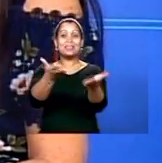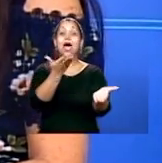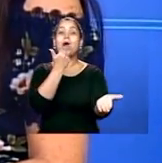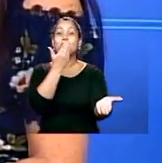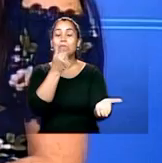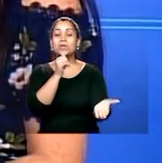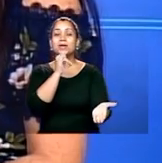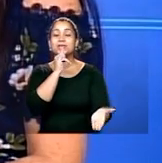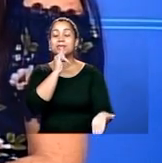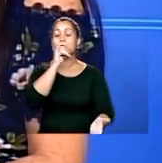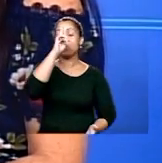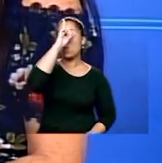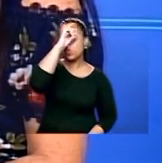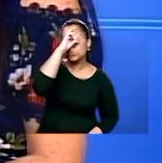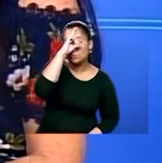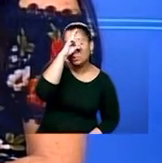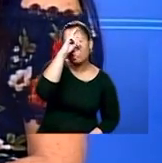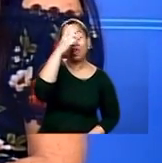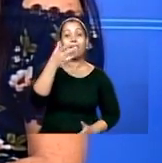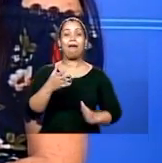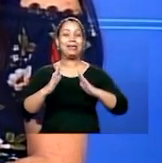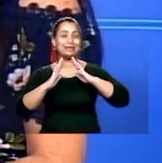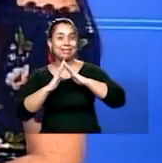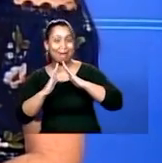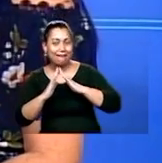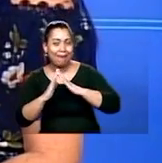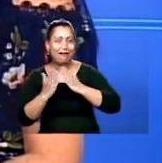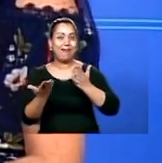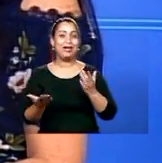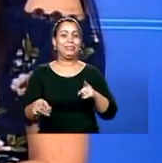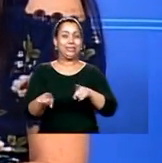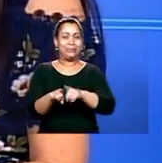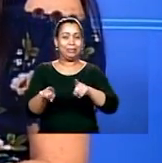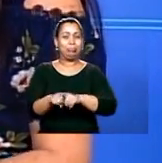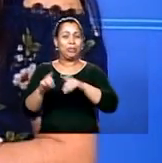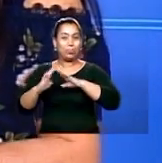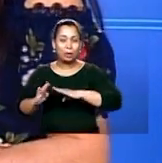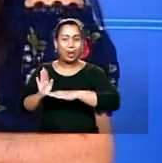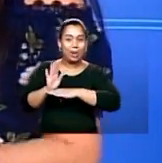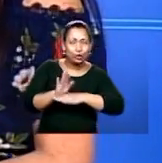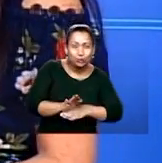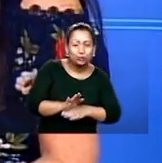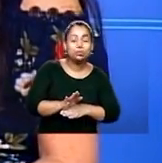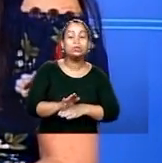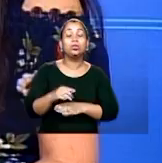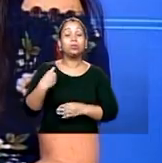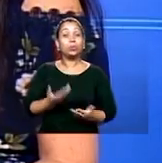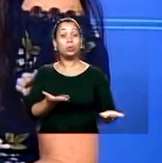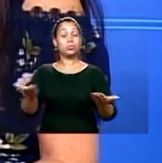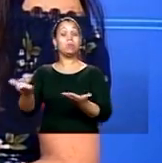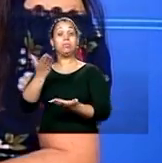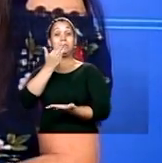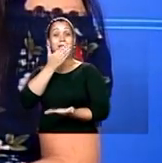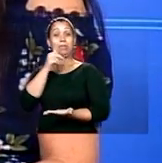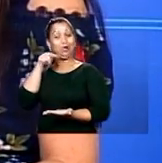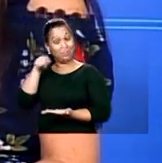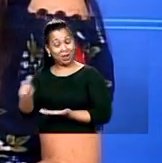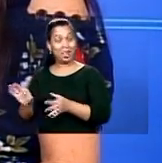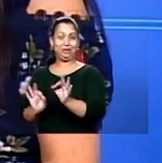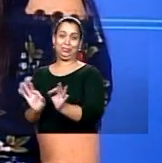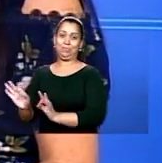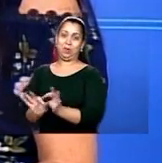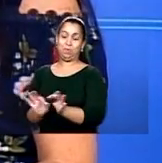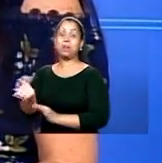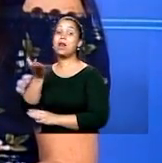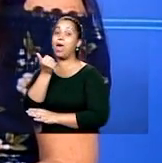São hospitais, lares, clínicas de recuperação. Então, a gente envia esse alimento para eles